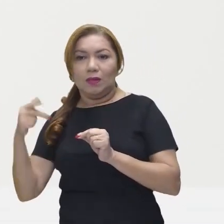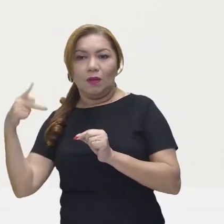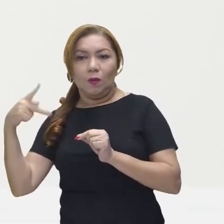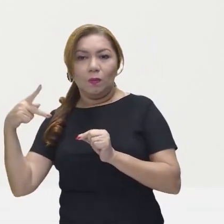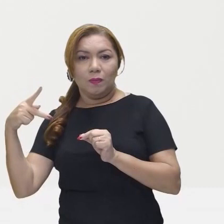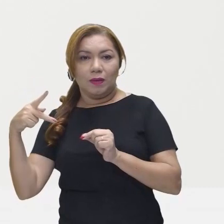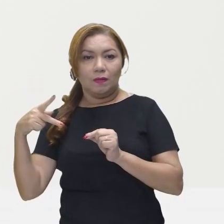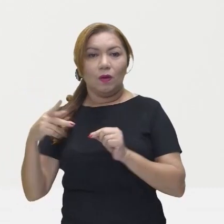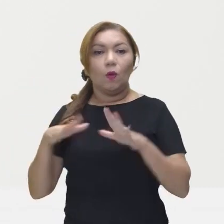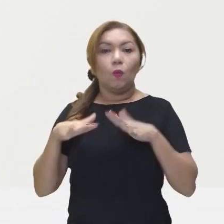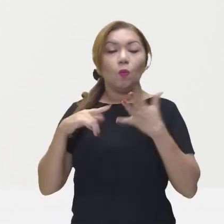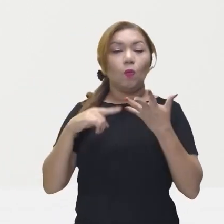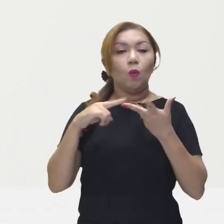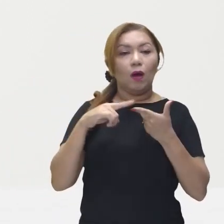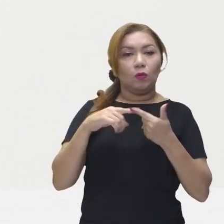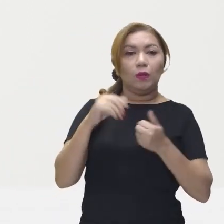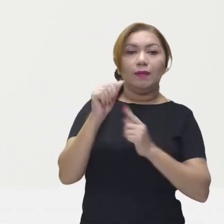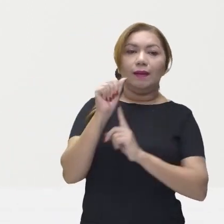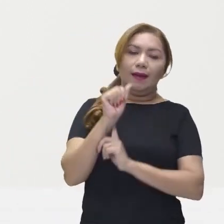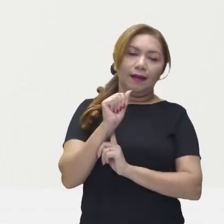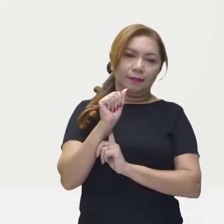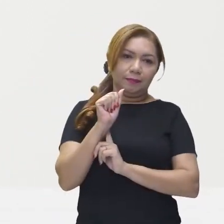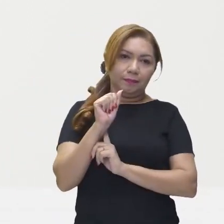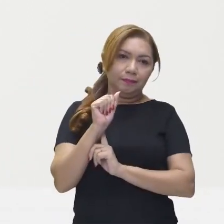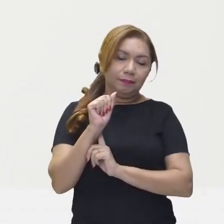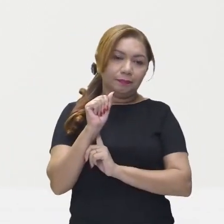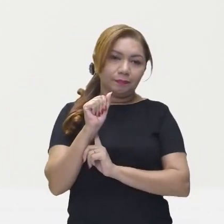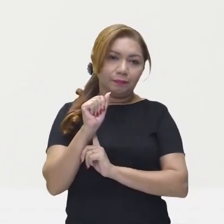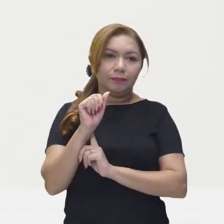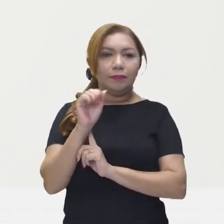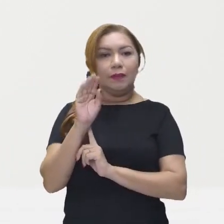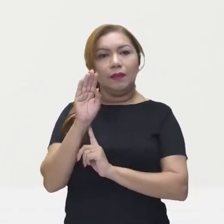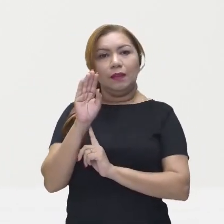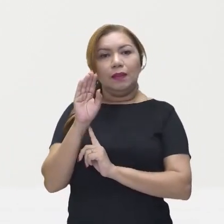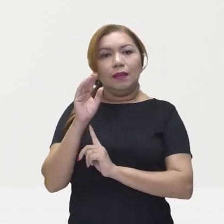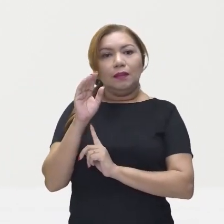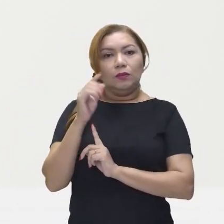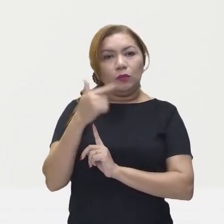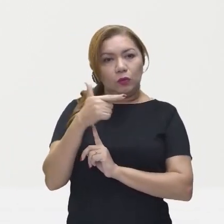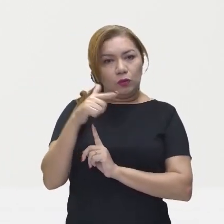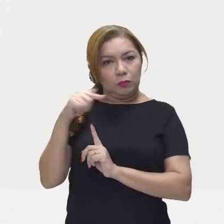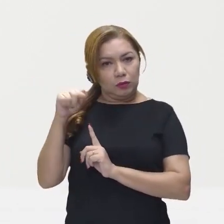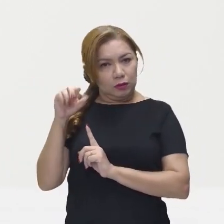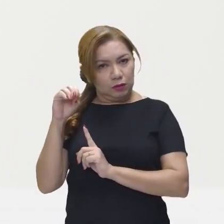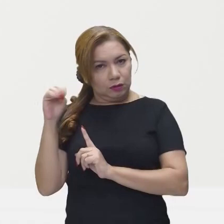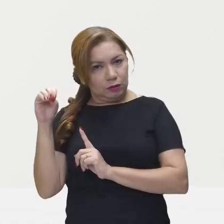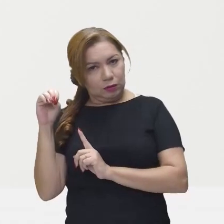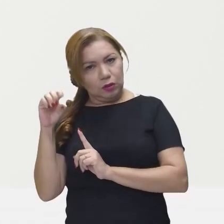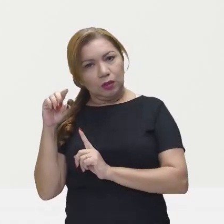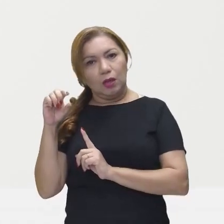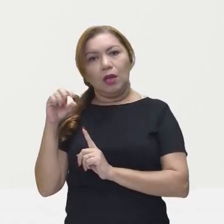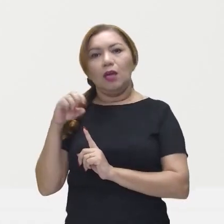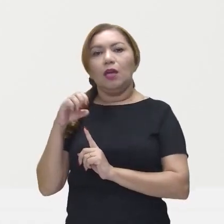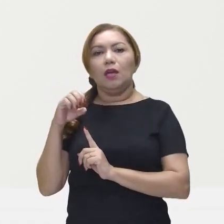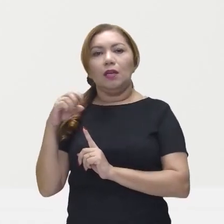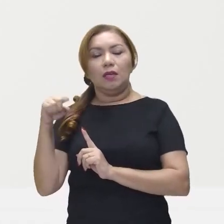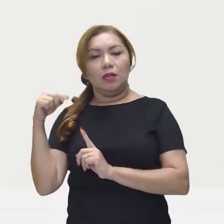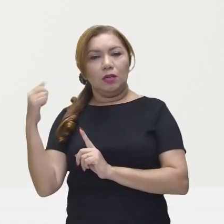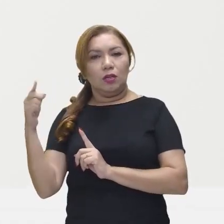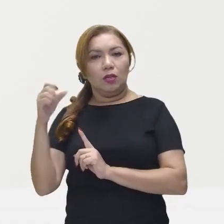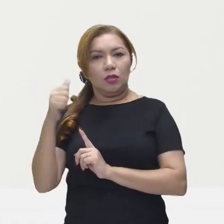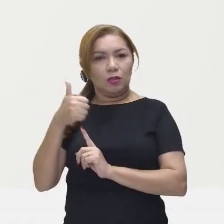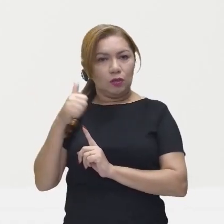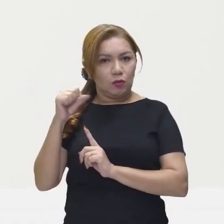perímetro, B, 3.150 metros quadrados, a área, E, 270 metros de